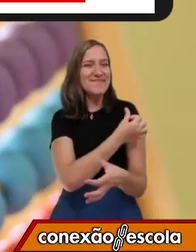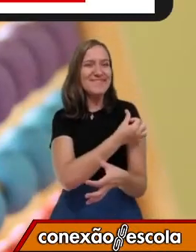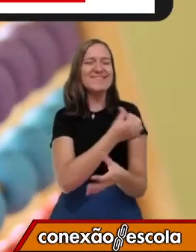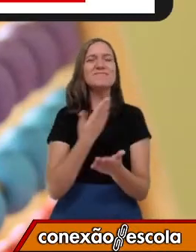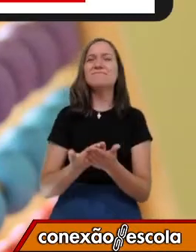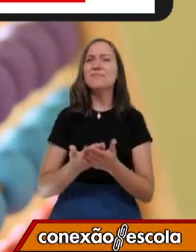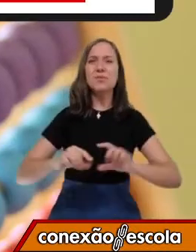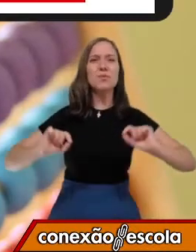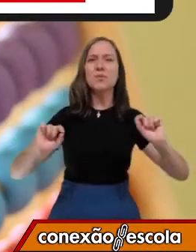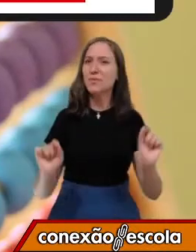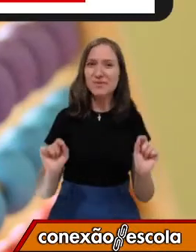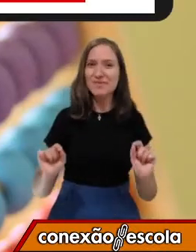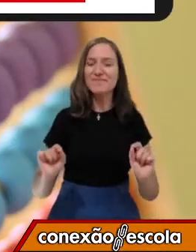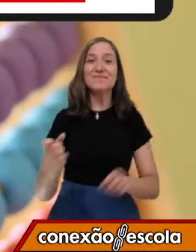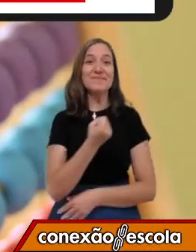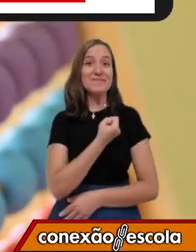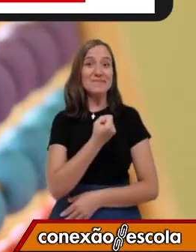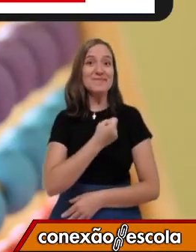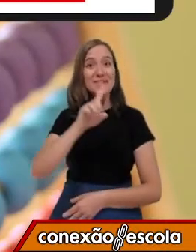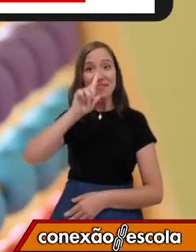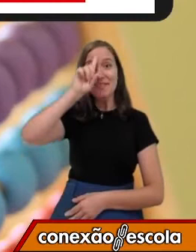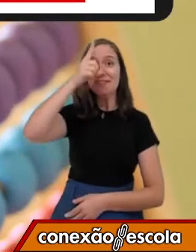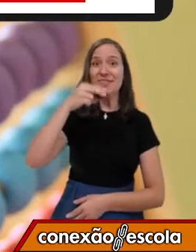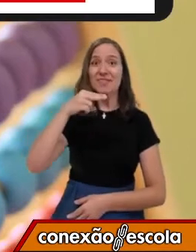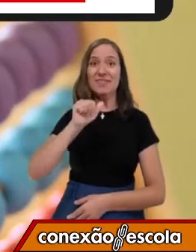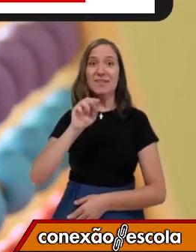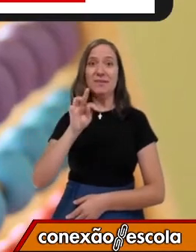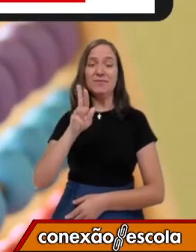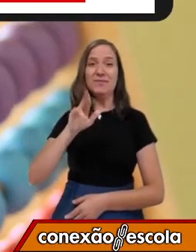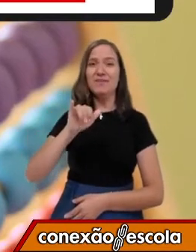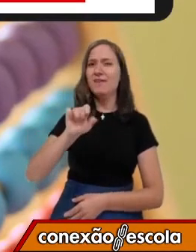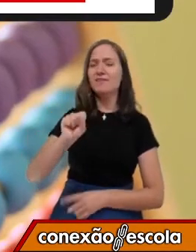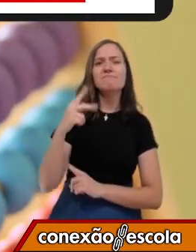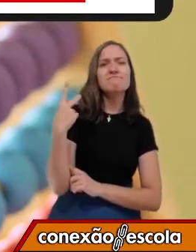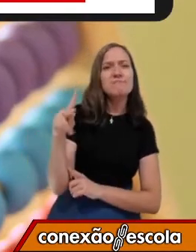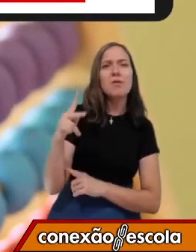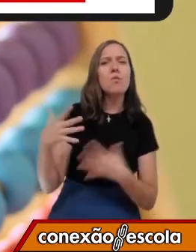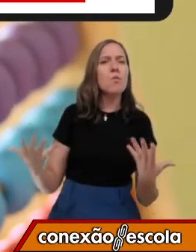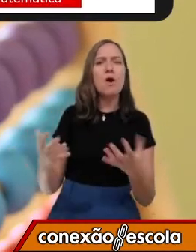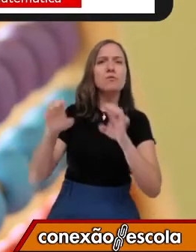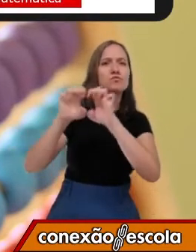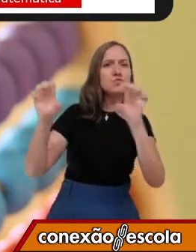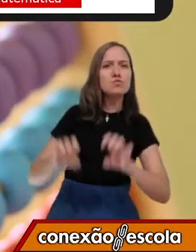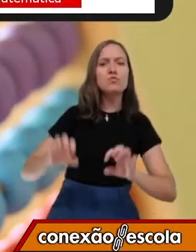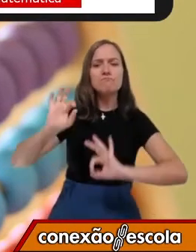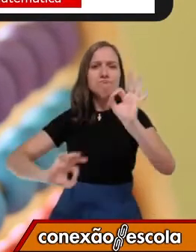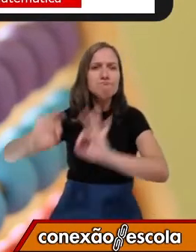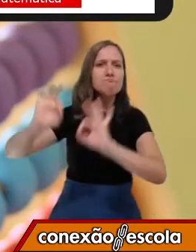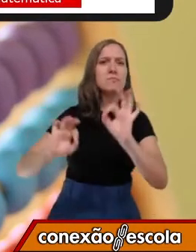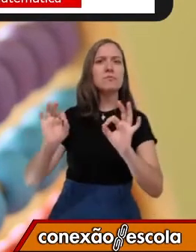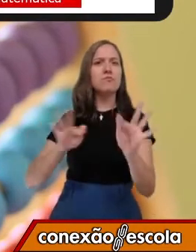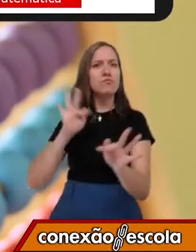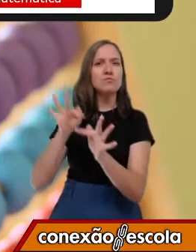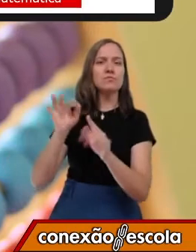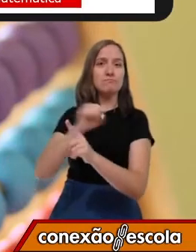vamos estudar sobre números naturais, a sua estrutura e a sua função social. Dentro